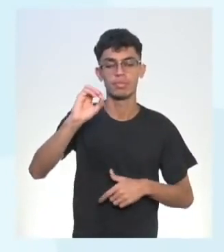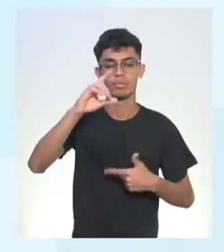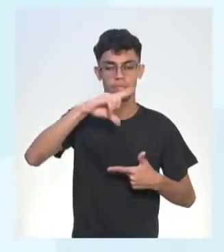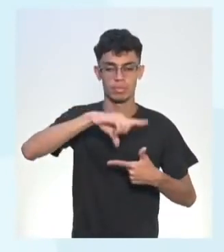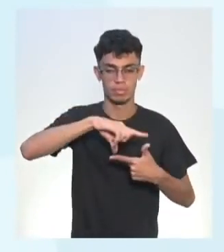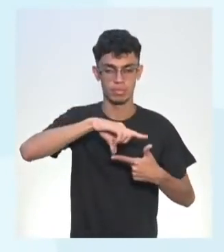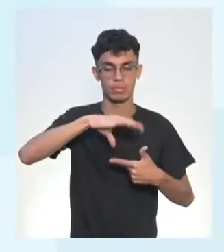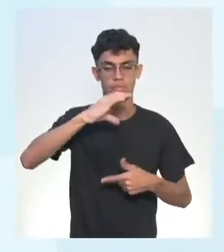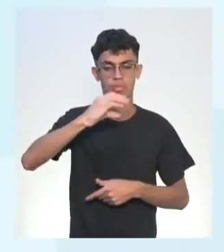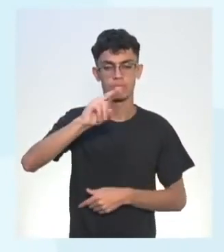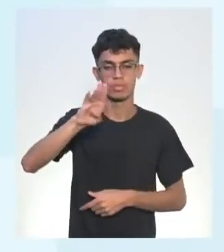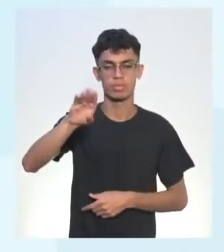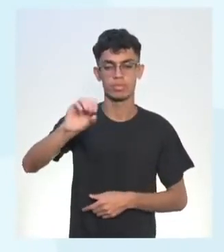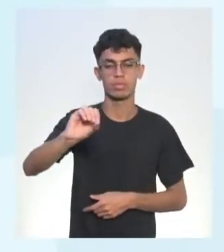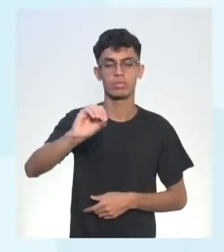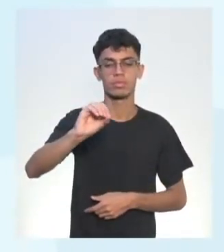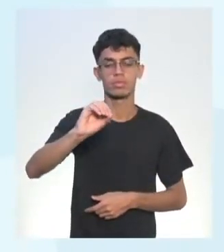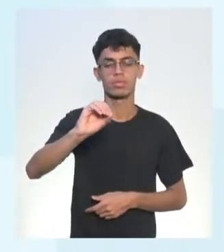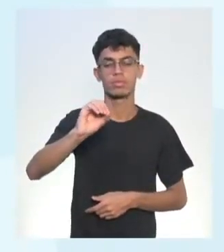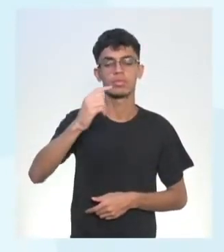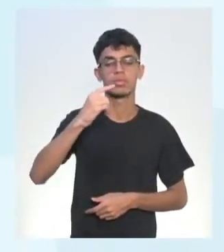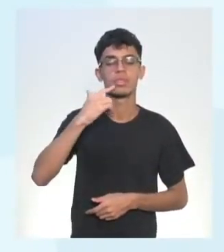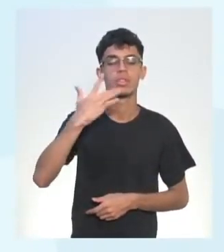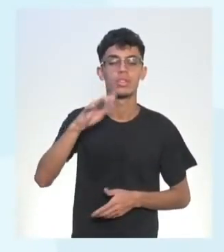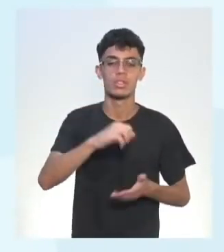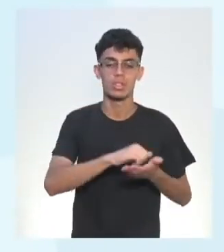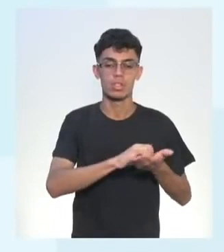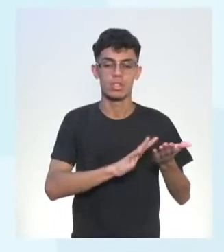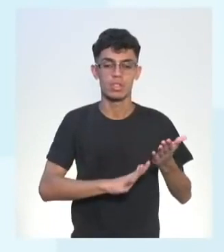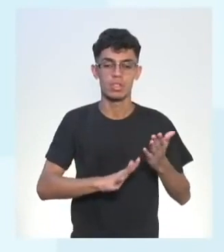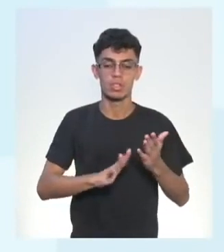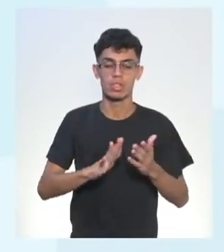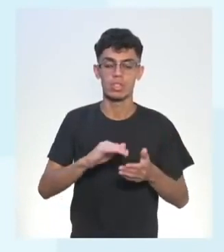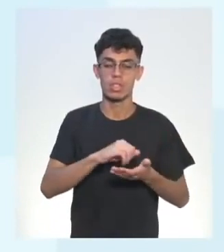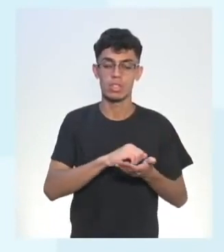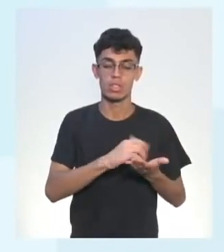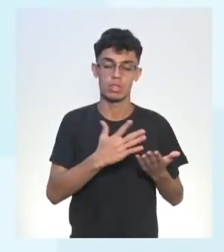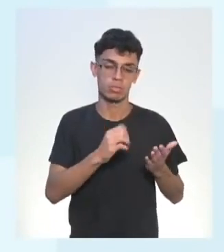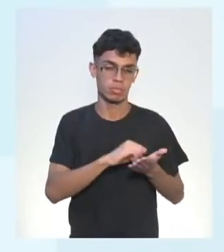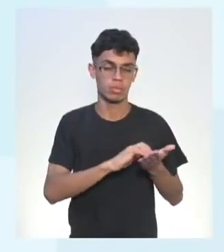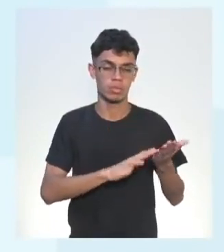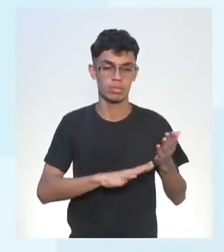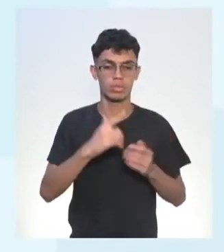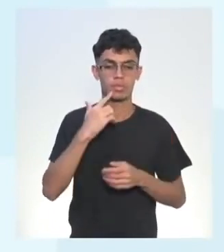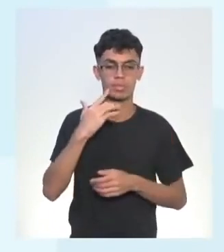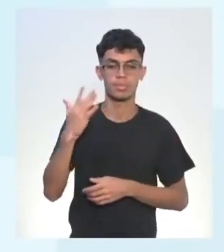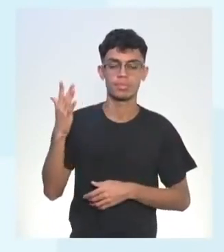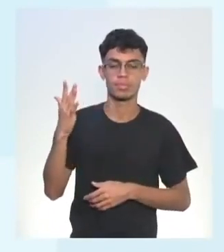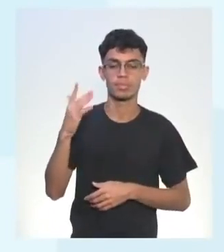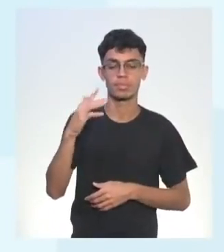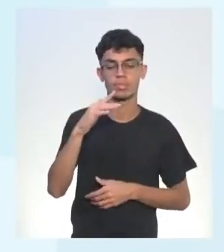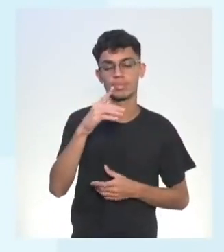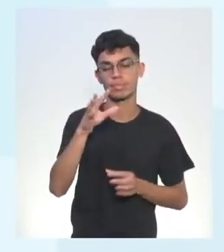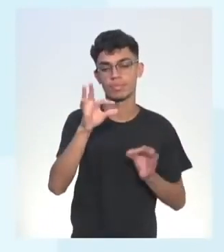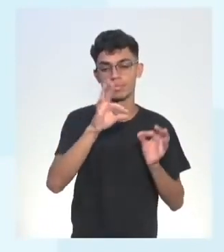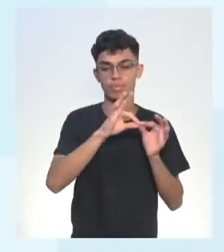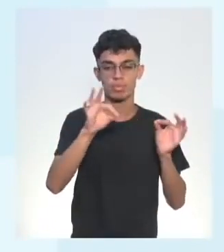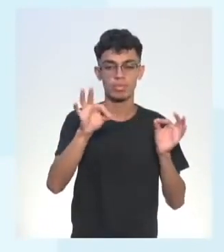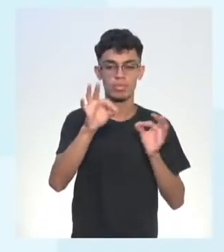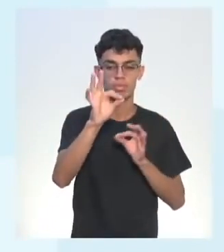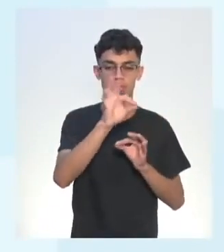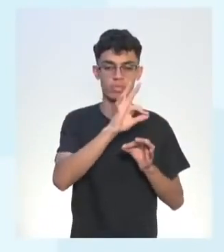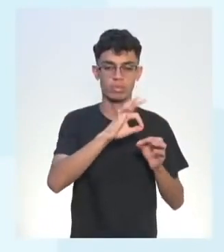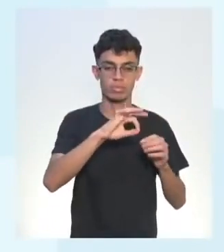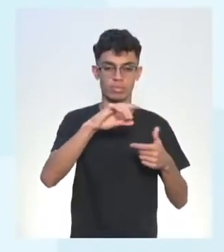chama cubo, né? Neste caso nosso exercício aí, é um cubo de aresta. Aresta é aquela linhazinha, né? Esta linha aqui, cada